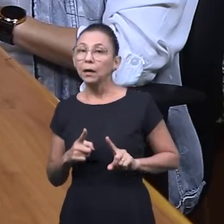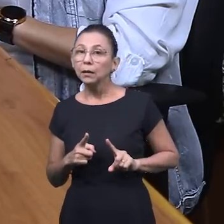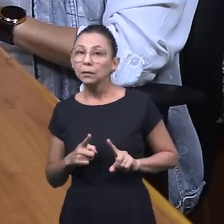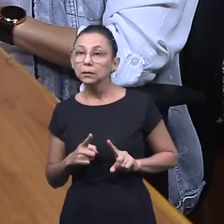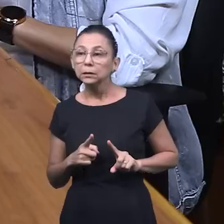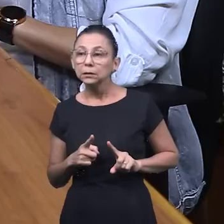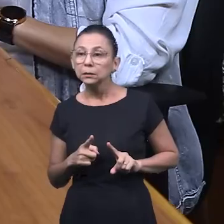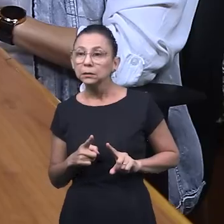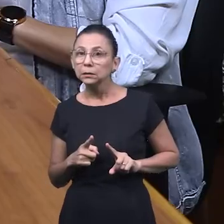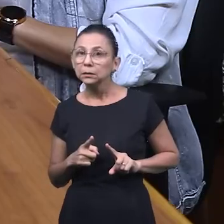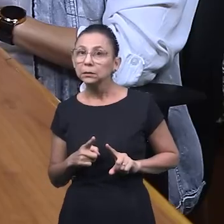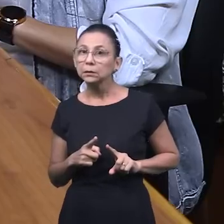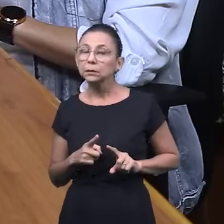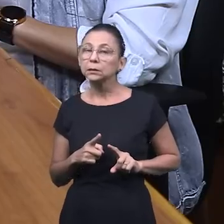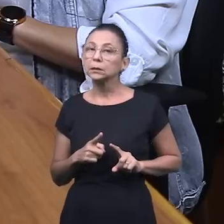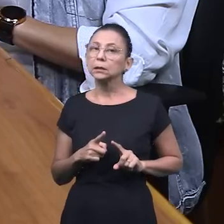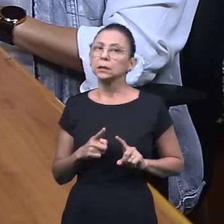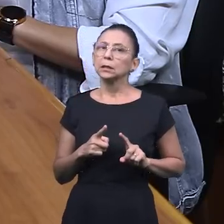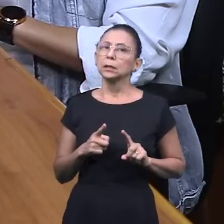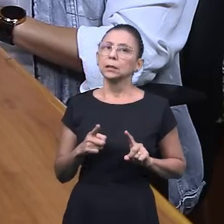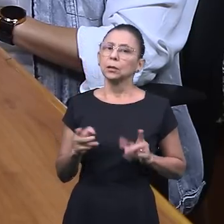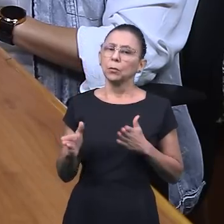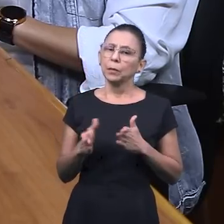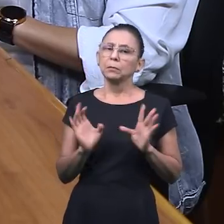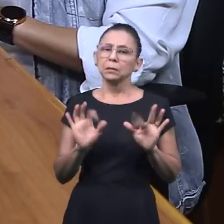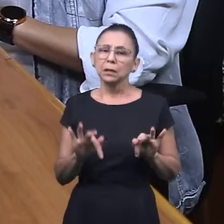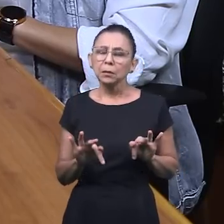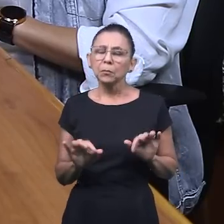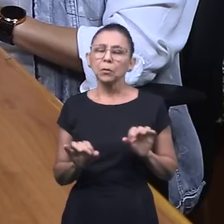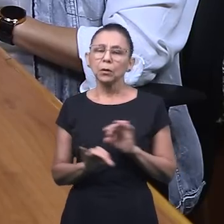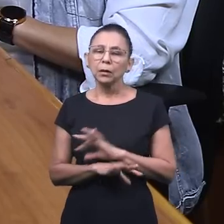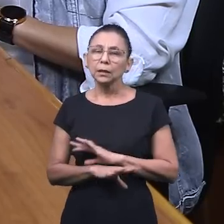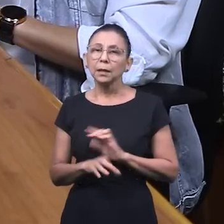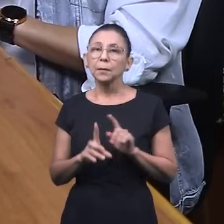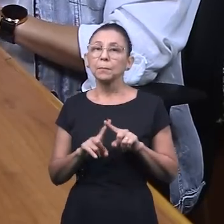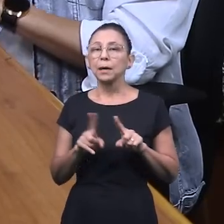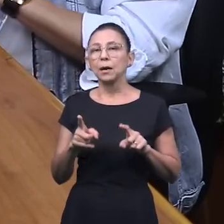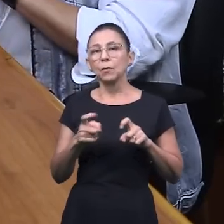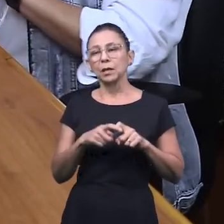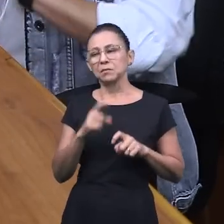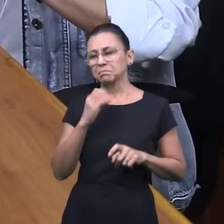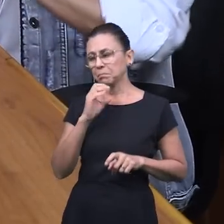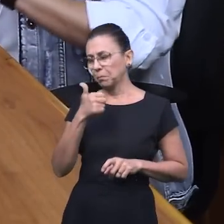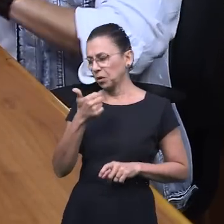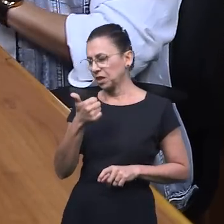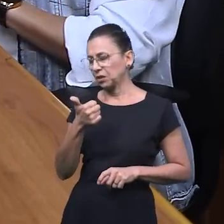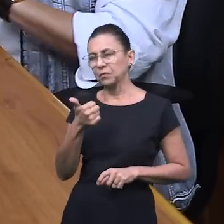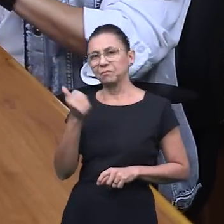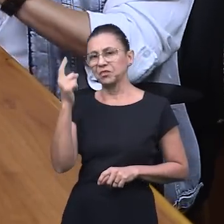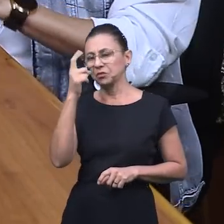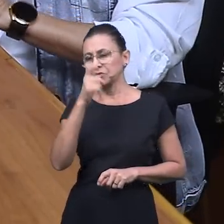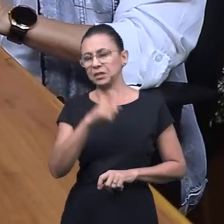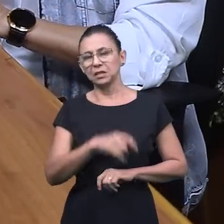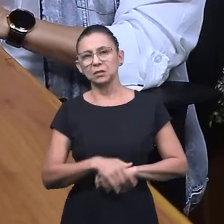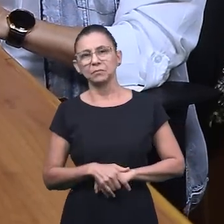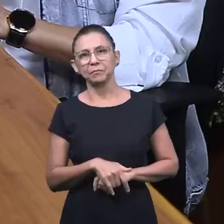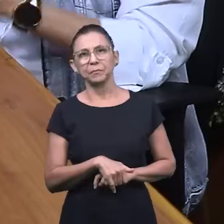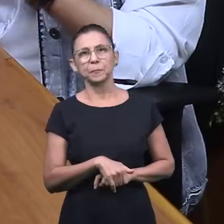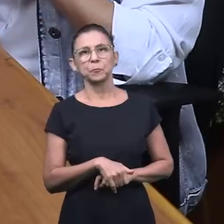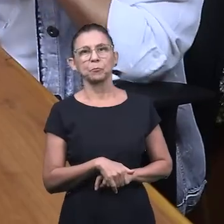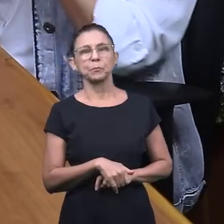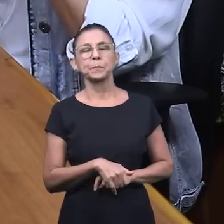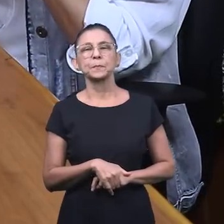o médico falou que não estava bom. Teria que ficar mais alguns dias no hospital. Nesse período todo, né? Sua mãe estava ali